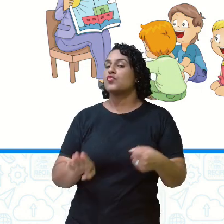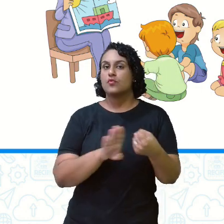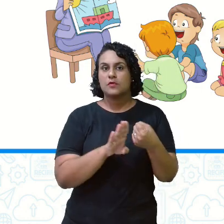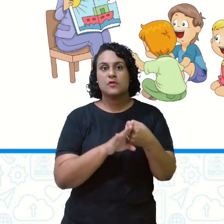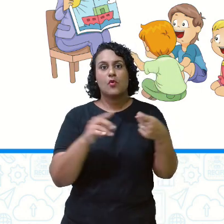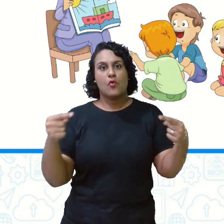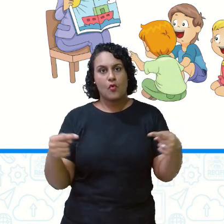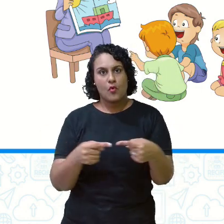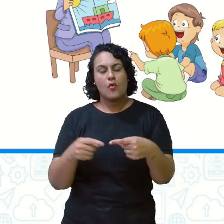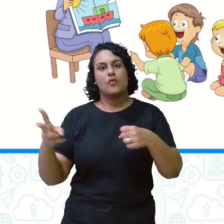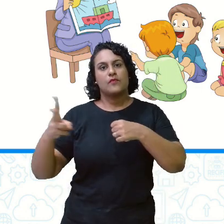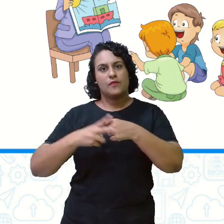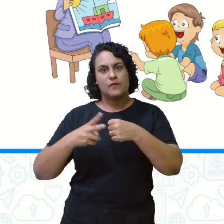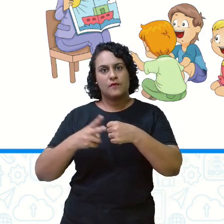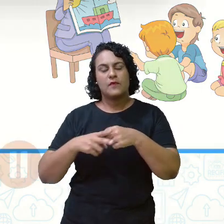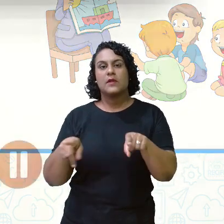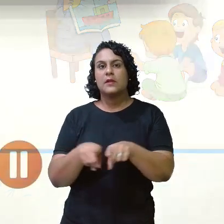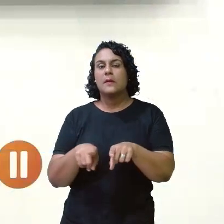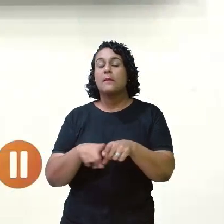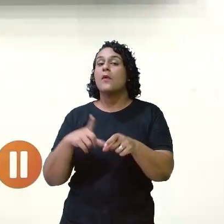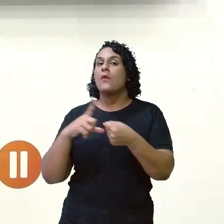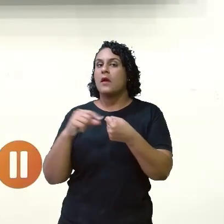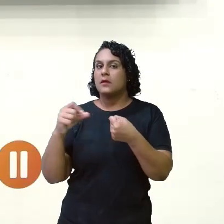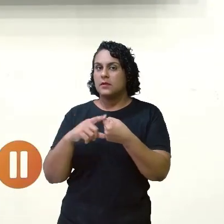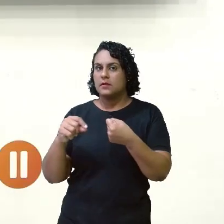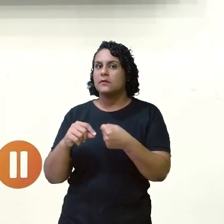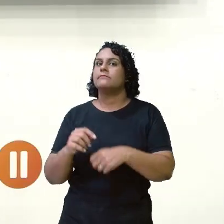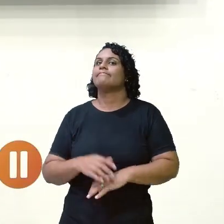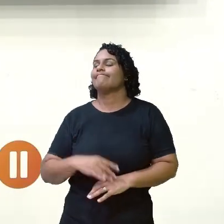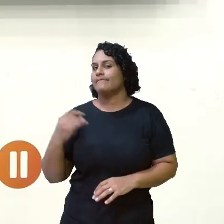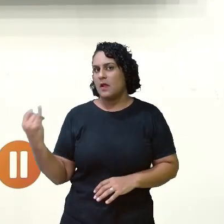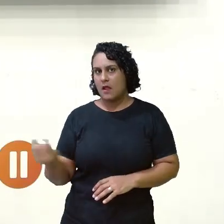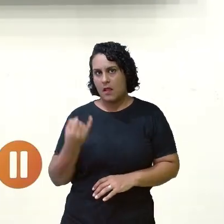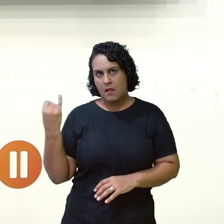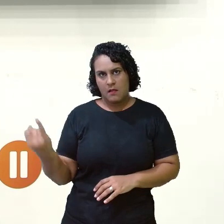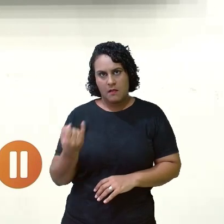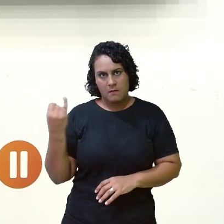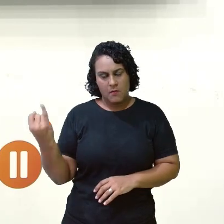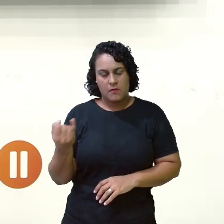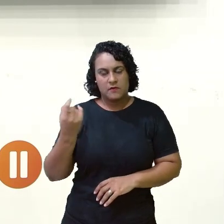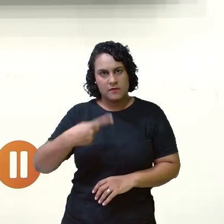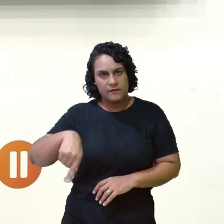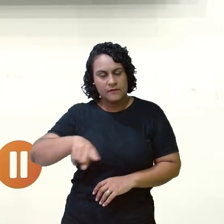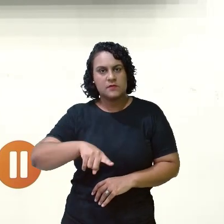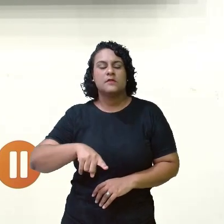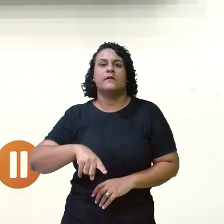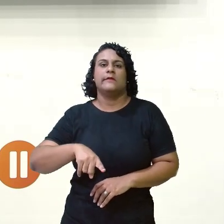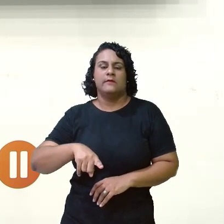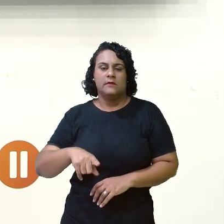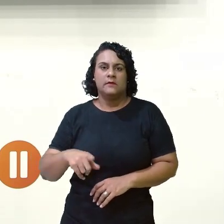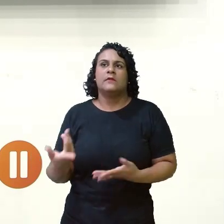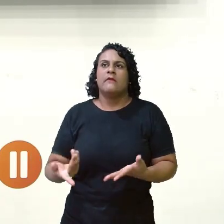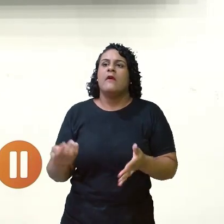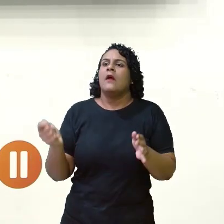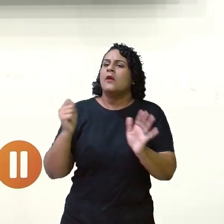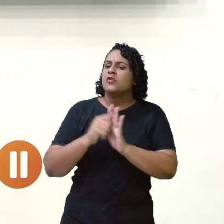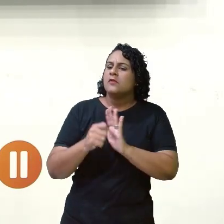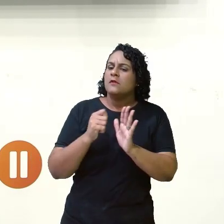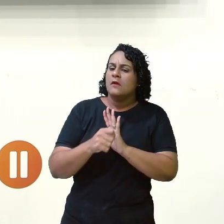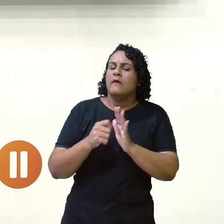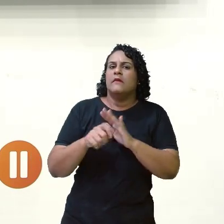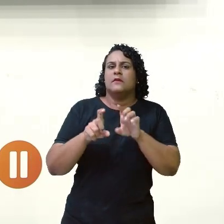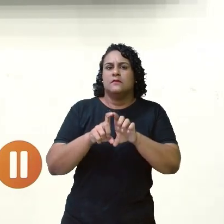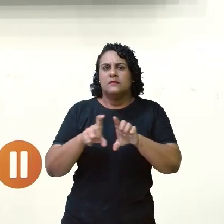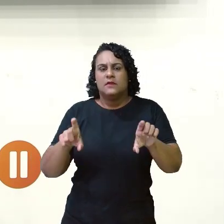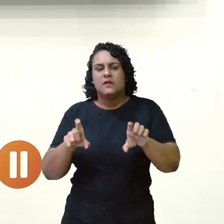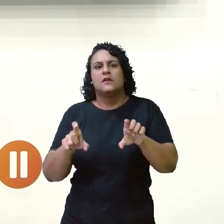também com o verbo e com o artigo. Isso é muito importante, tá? Quando vocês estiverem aí construindo uma frase,